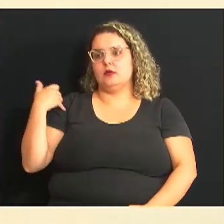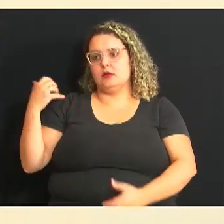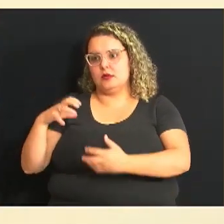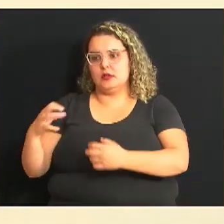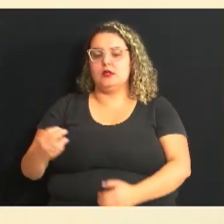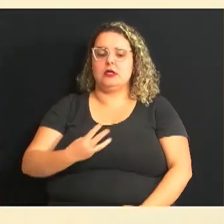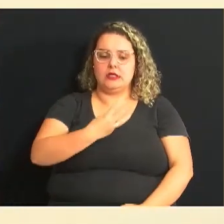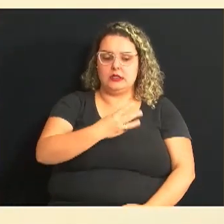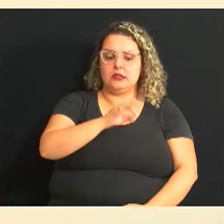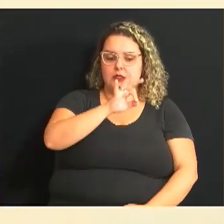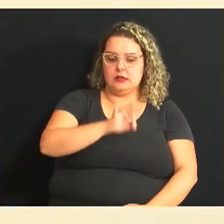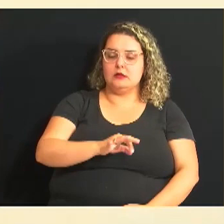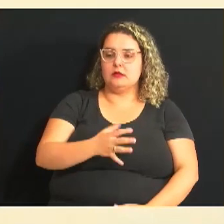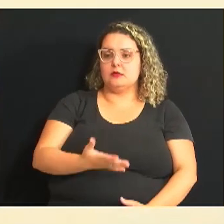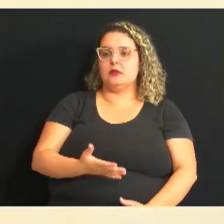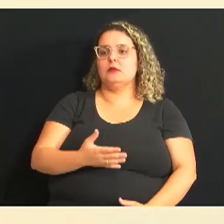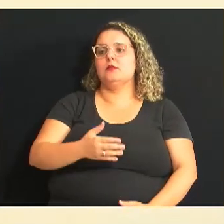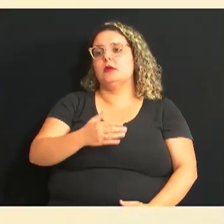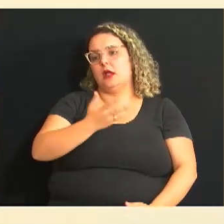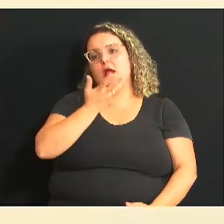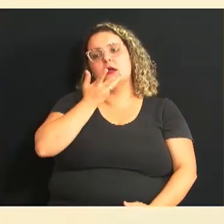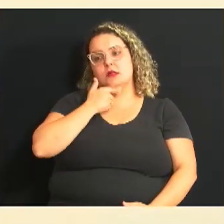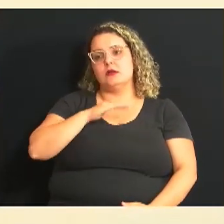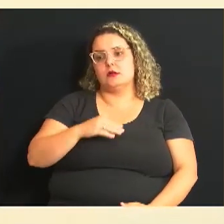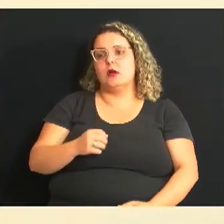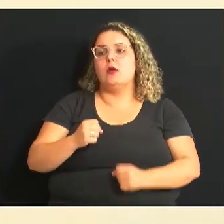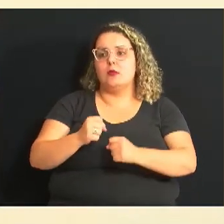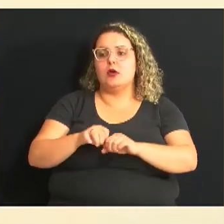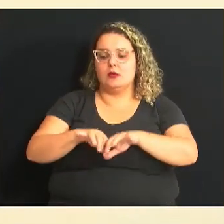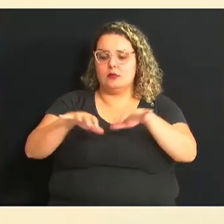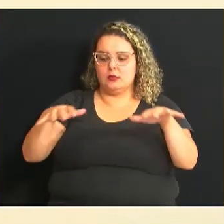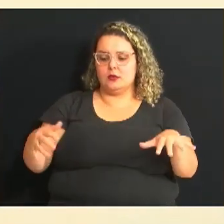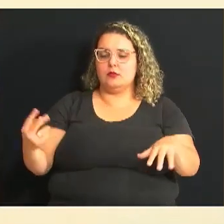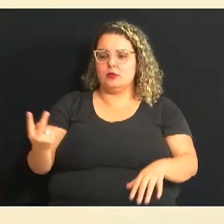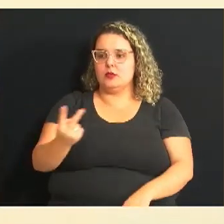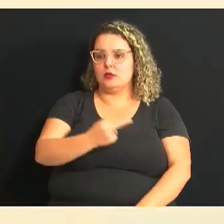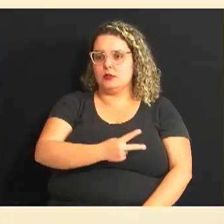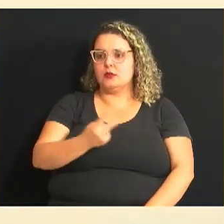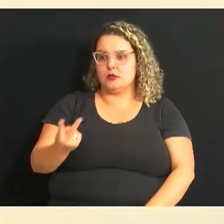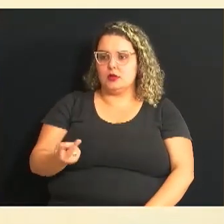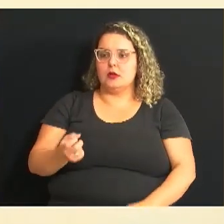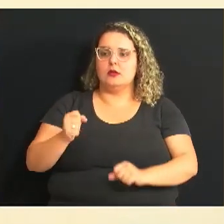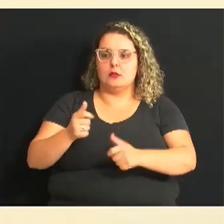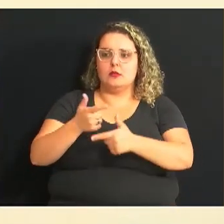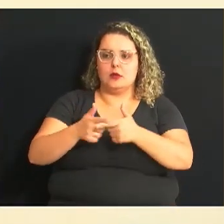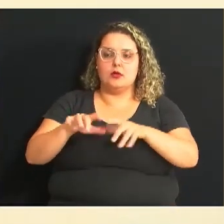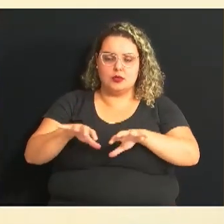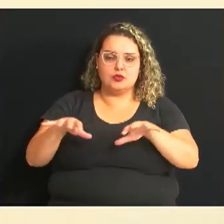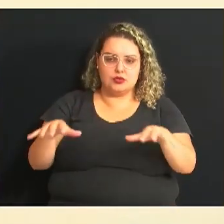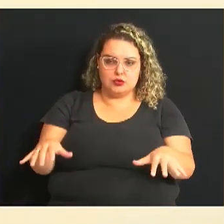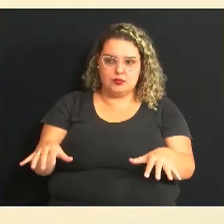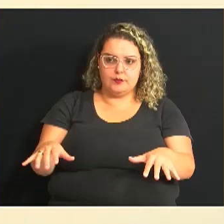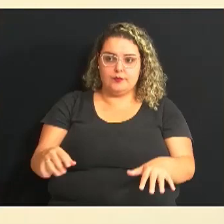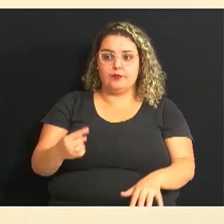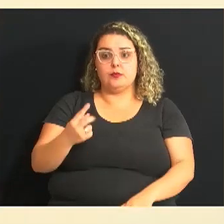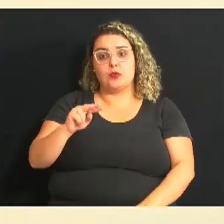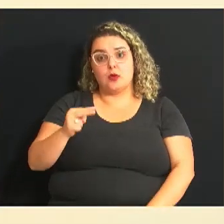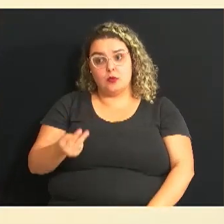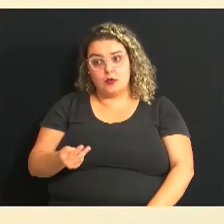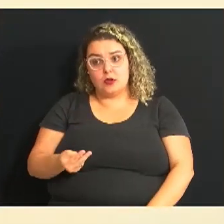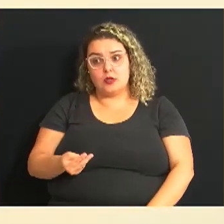a criança, ou seja, dá para destinar para os dois fundos também. Então, dá para dividir lá. Então, uma vez que você destinou